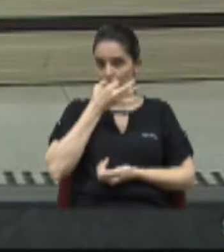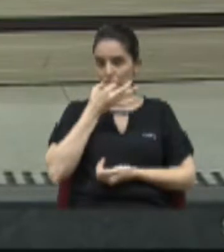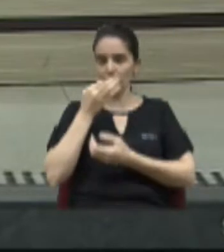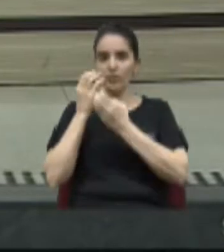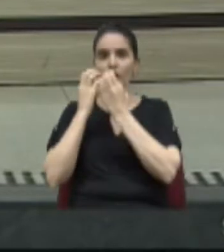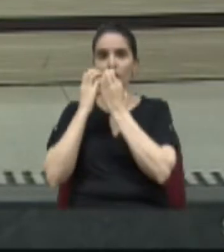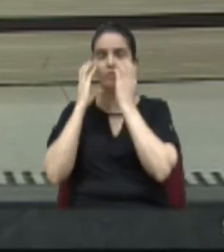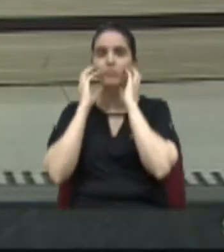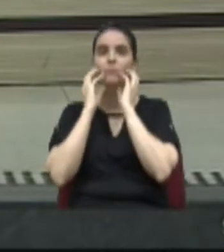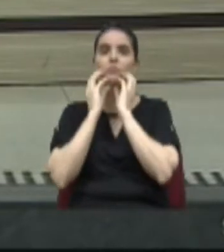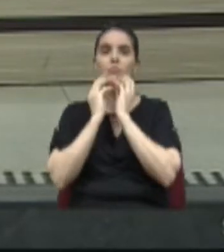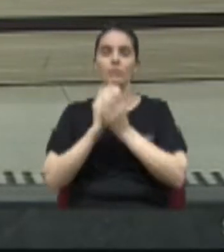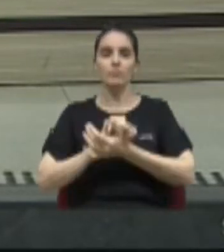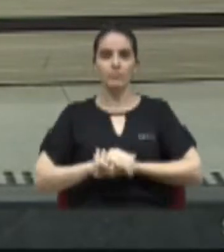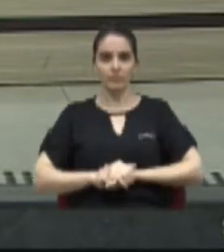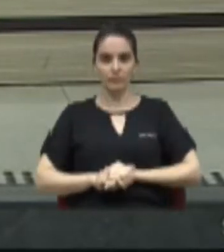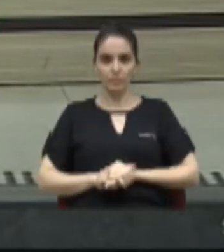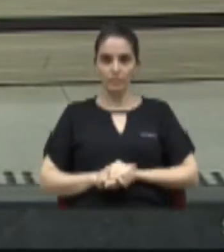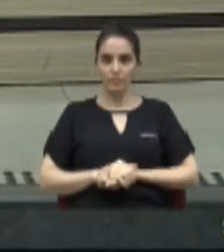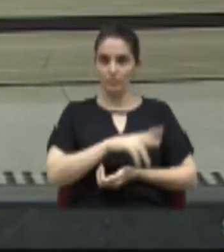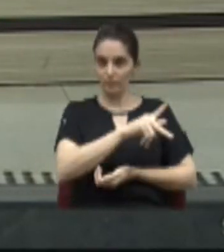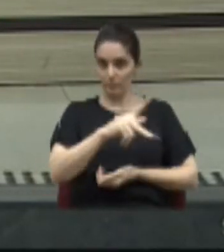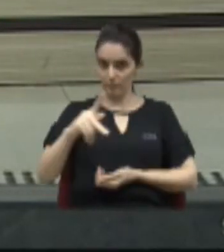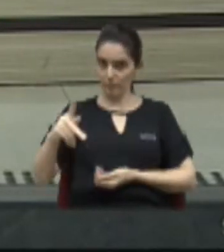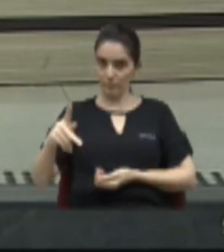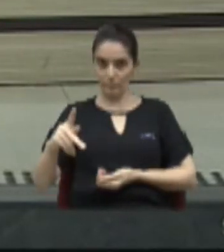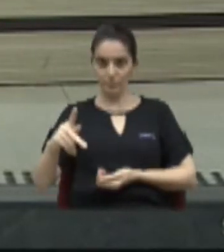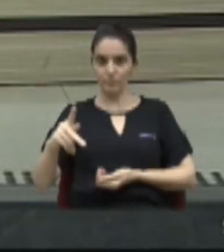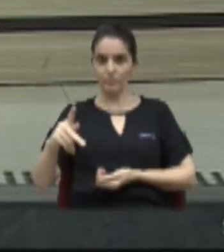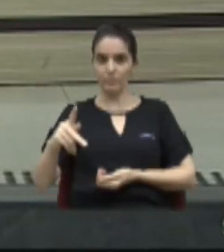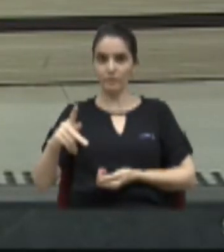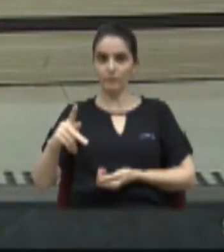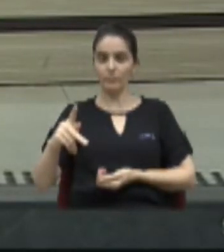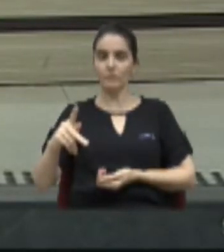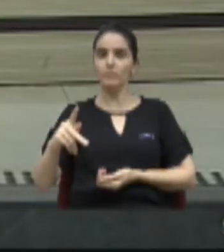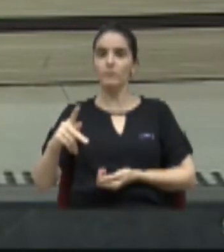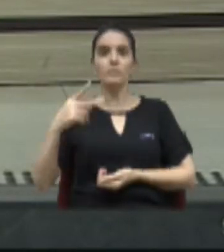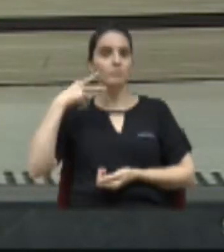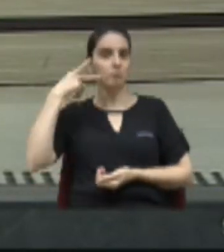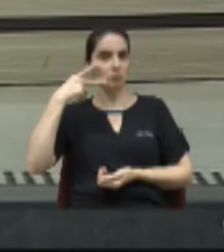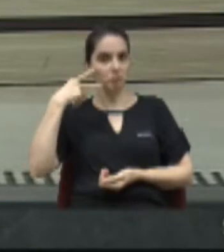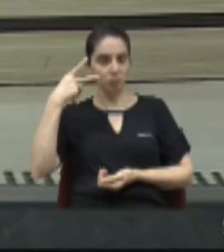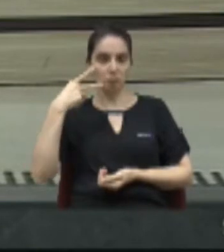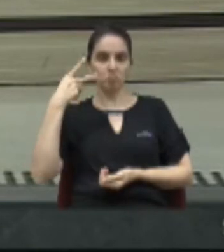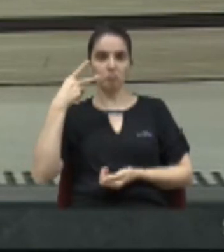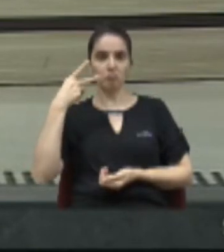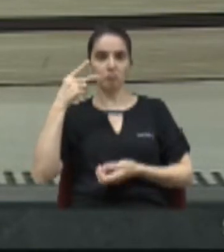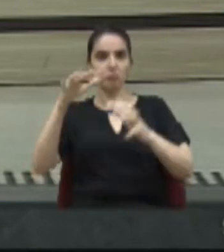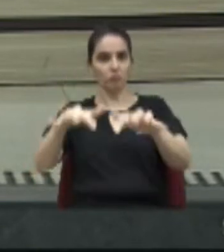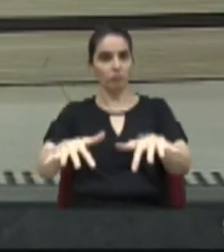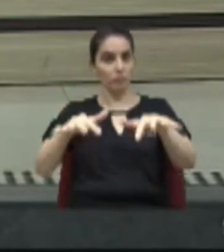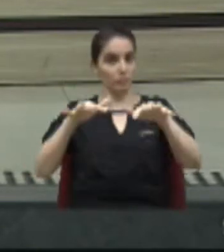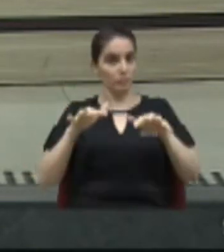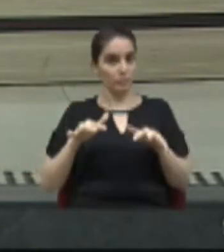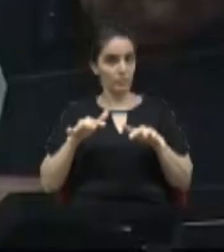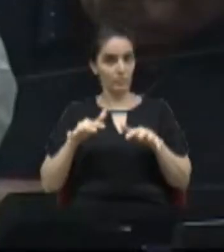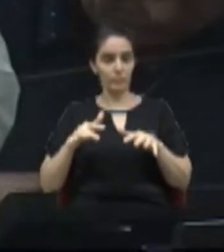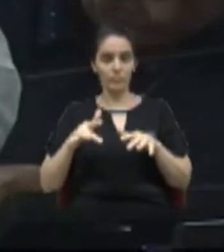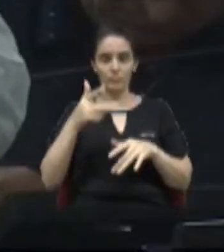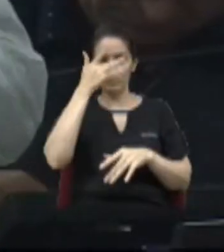vereador Mirdo Lanche. Nobre presidente, meus amigos vereadores, público presente, quem nos